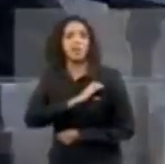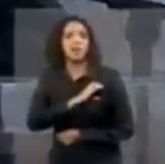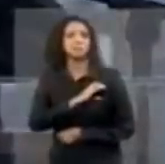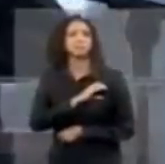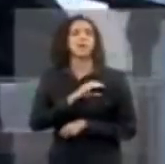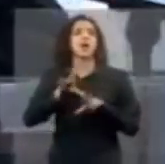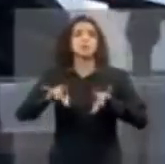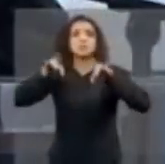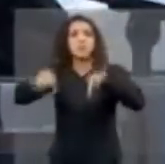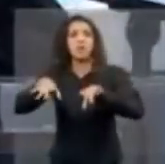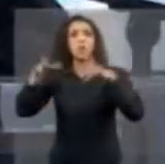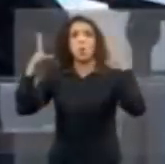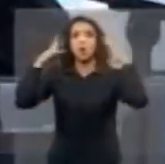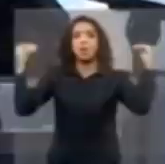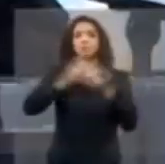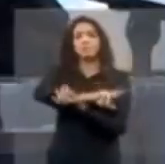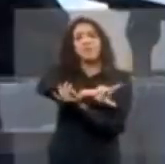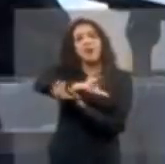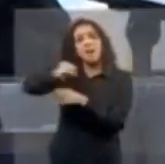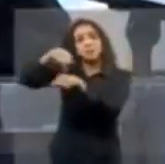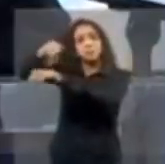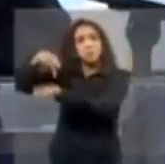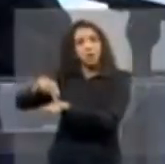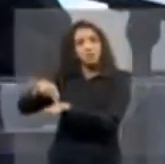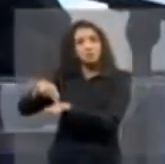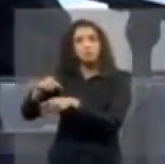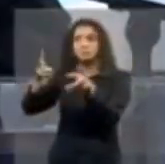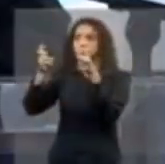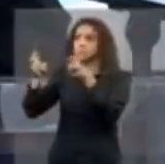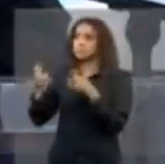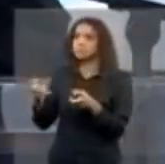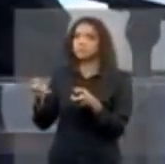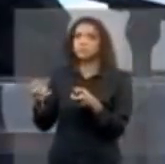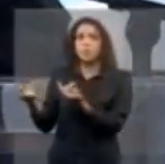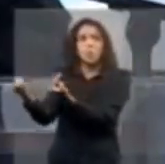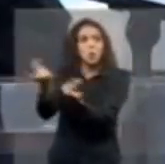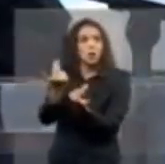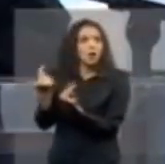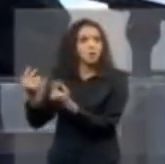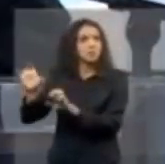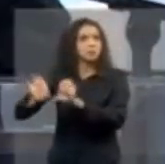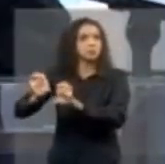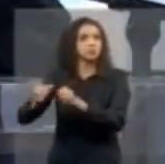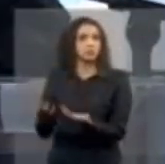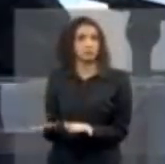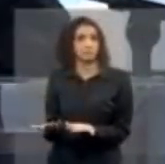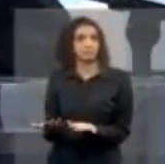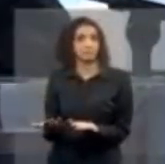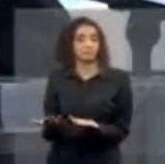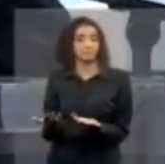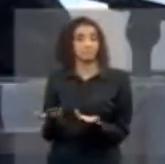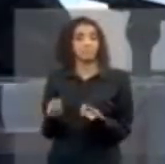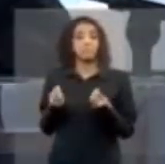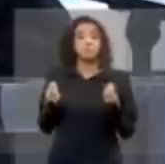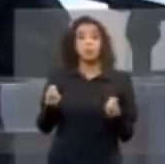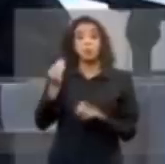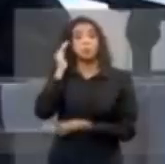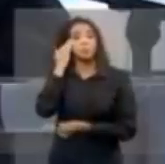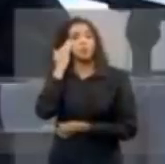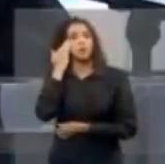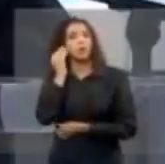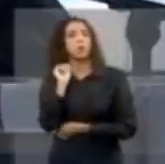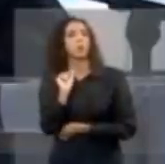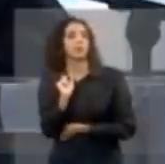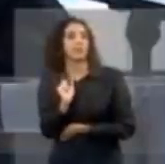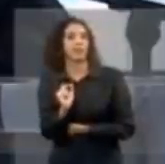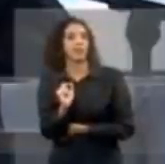Canadá, Austrália, Holanda e outros, obteremos dados em tudo semelhantes. A conclusão é que,